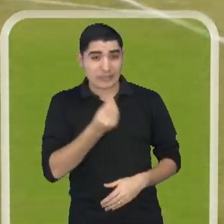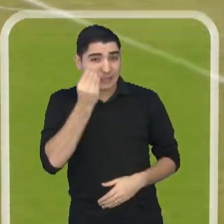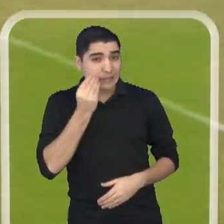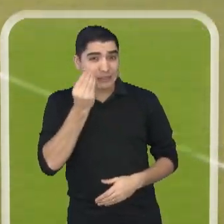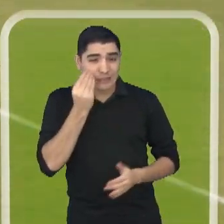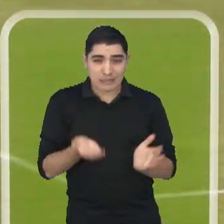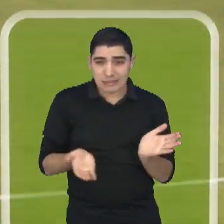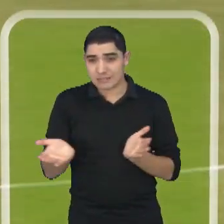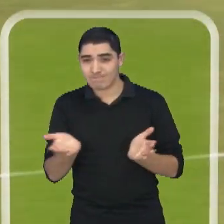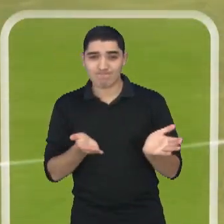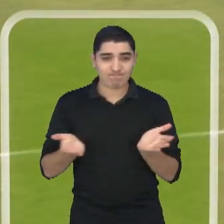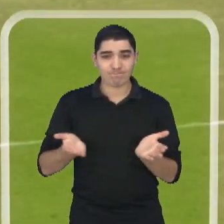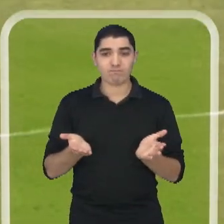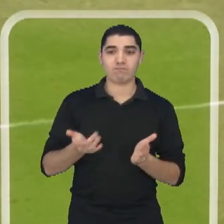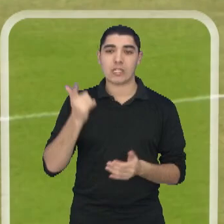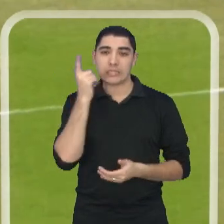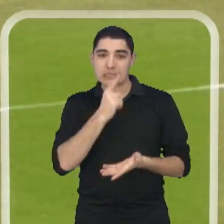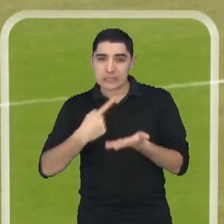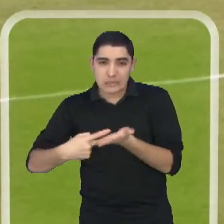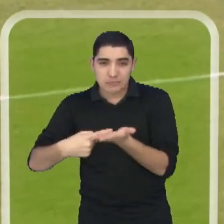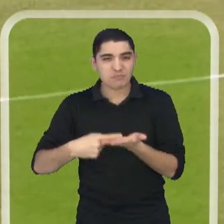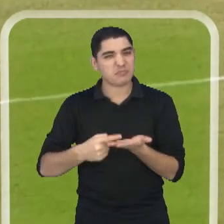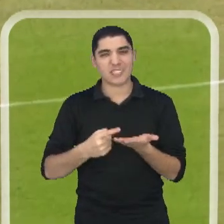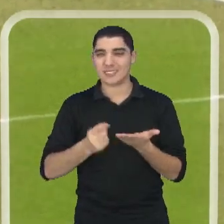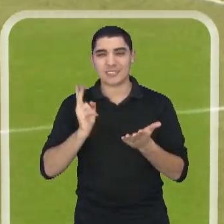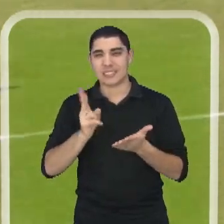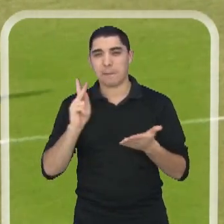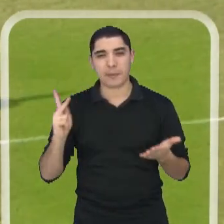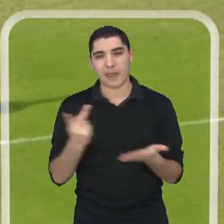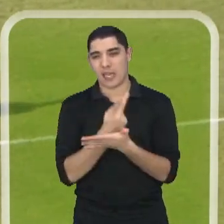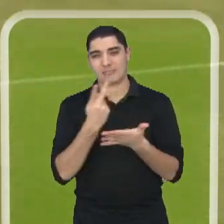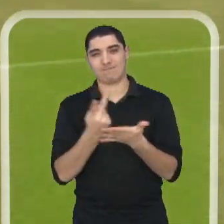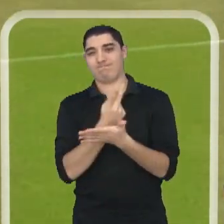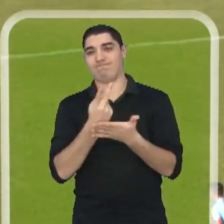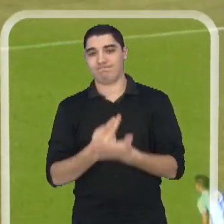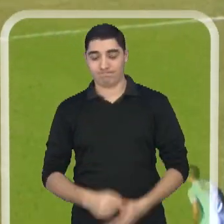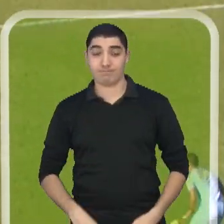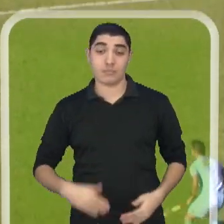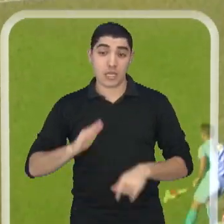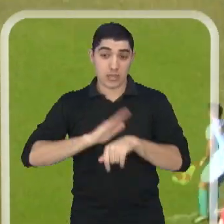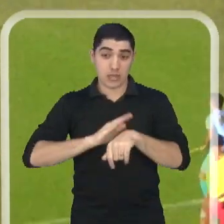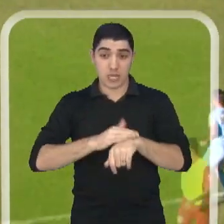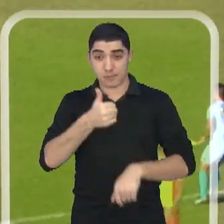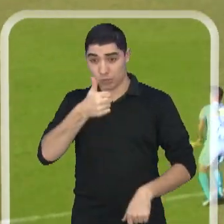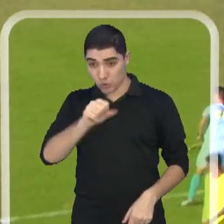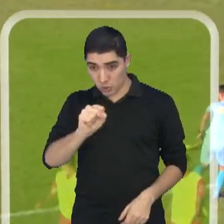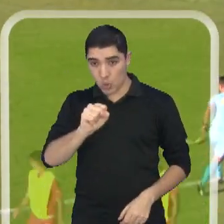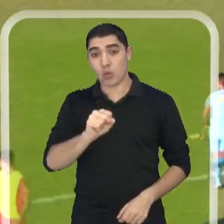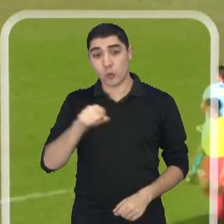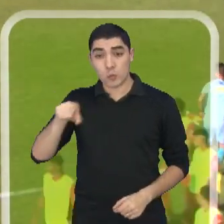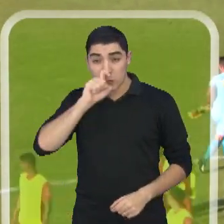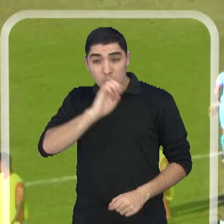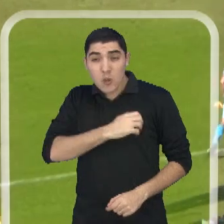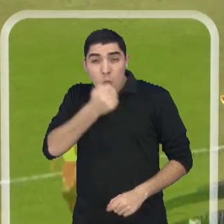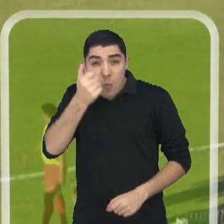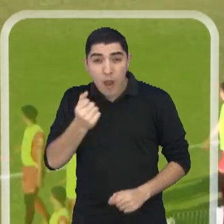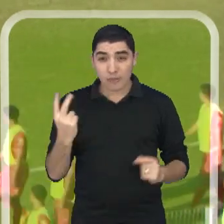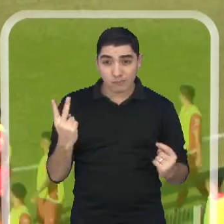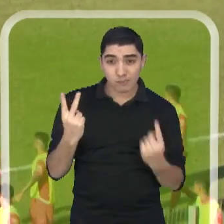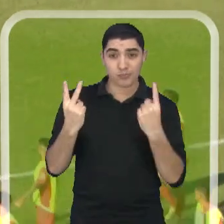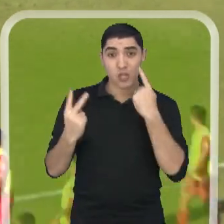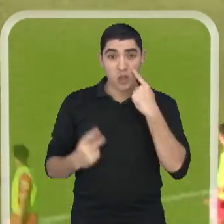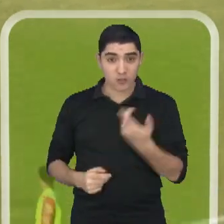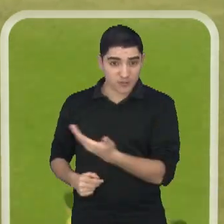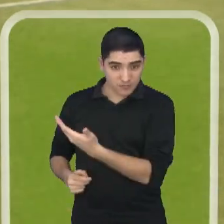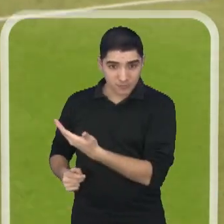o São José tentava jogadas, mas errava no último toque. Aos 18, o São José quase diminuiu nessa conclusão